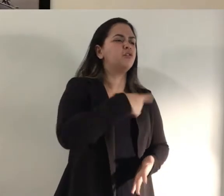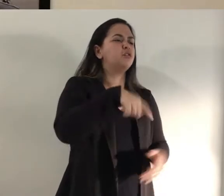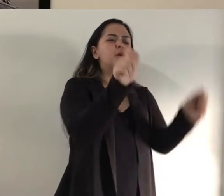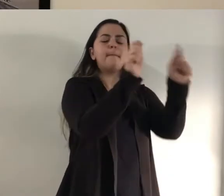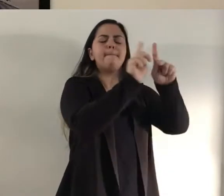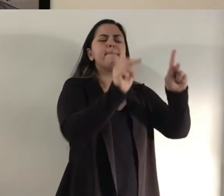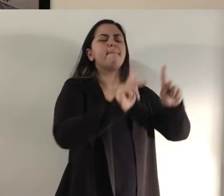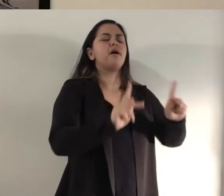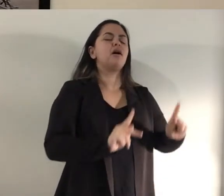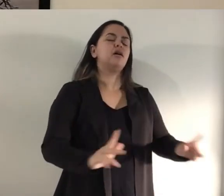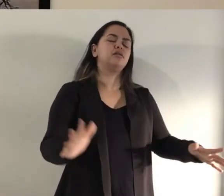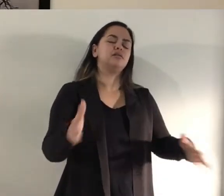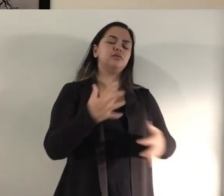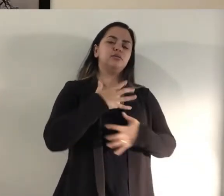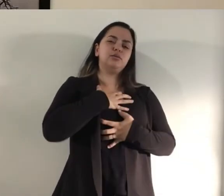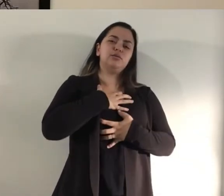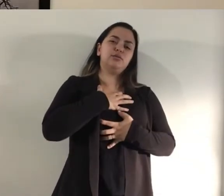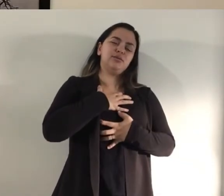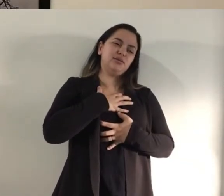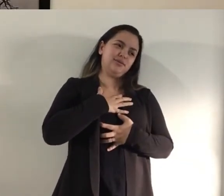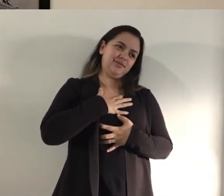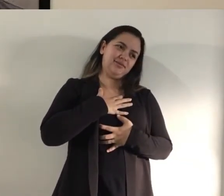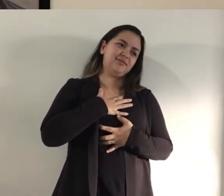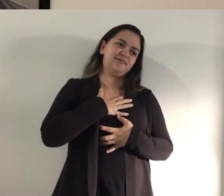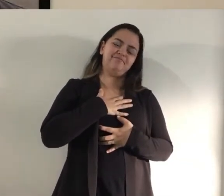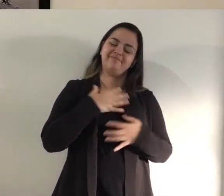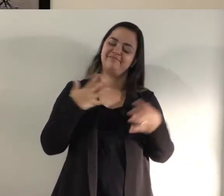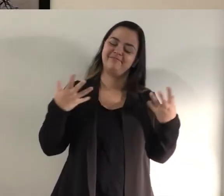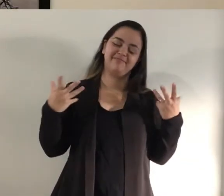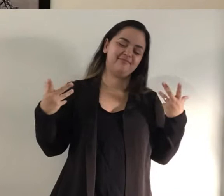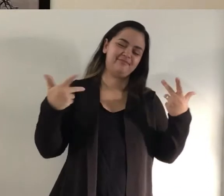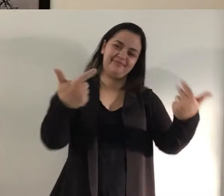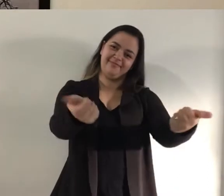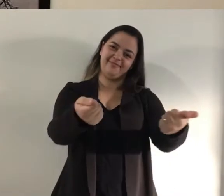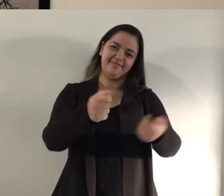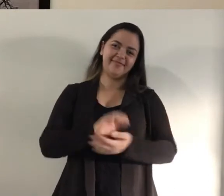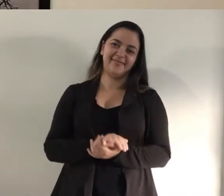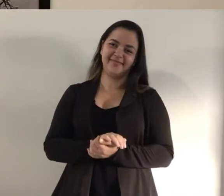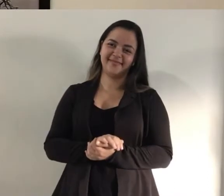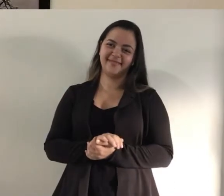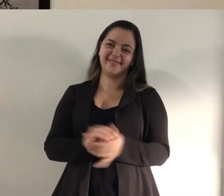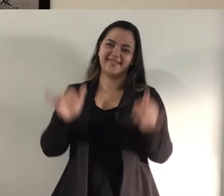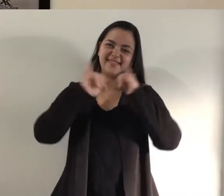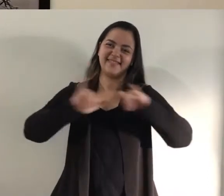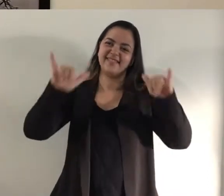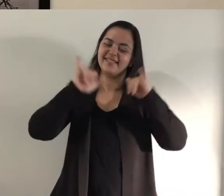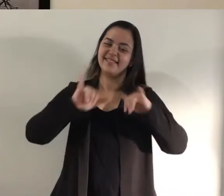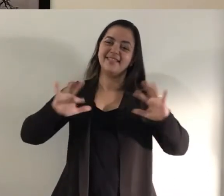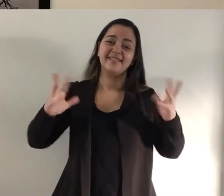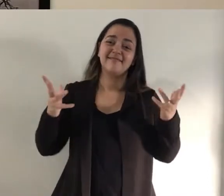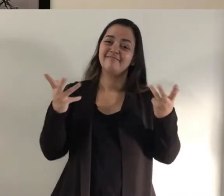com Deus. Oh, que maravilha! Oh, que notícia maravilhosa! As